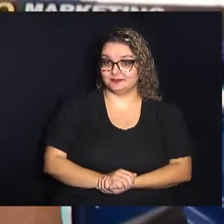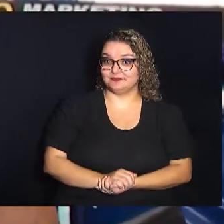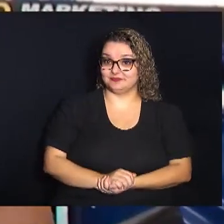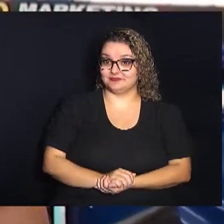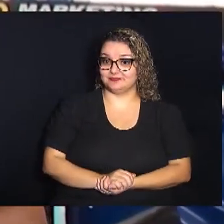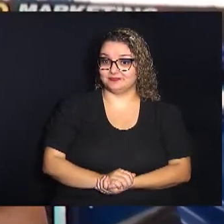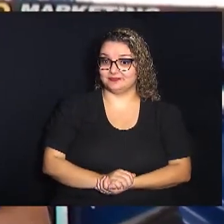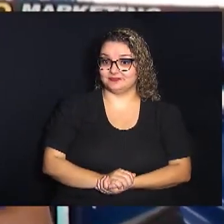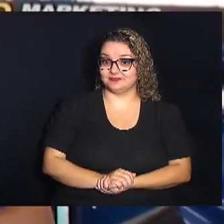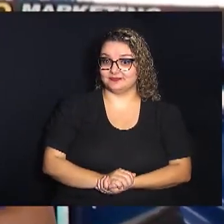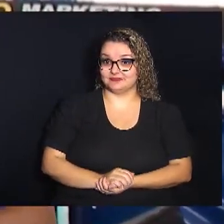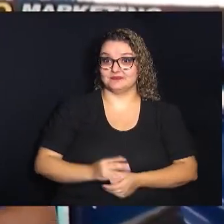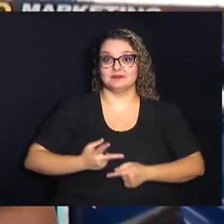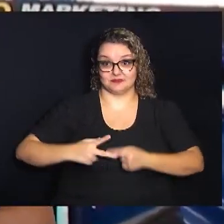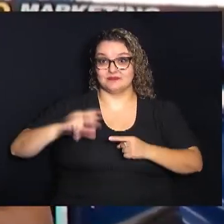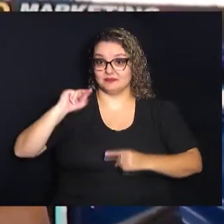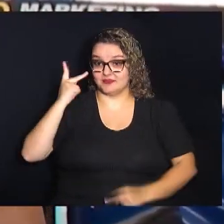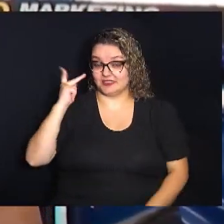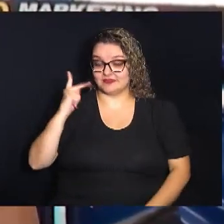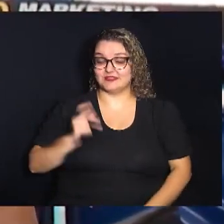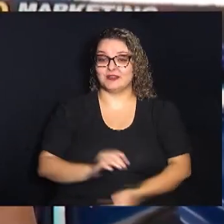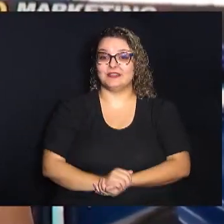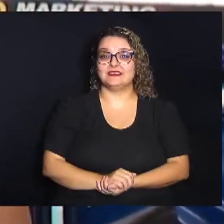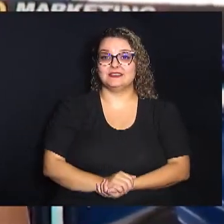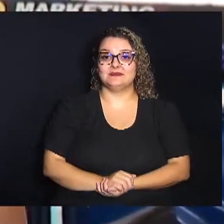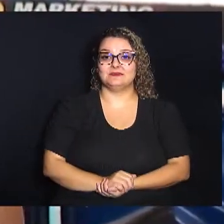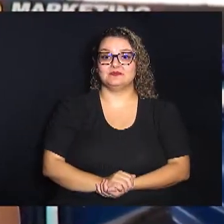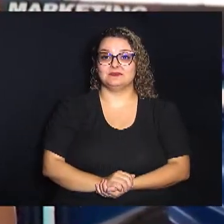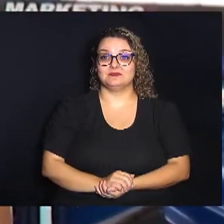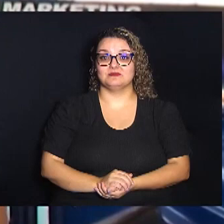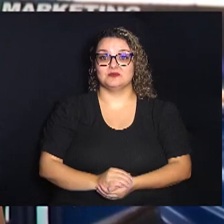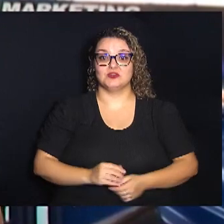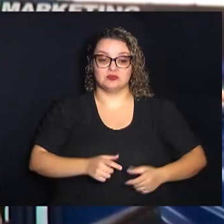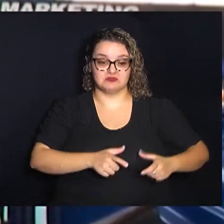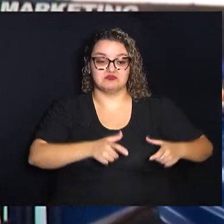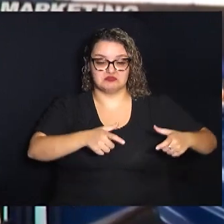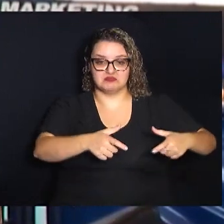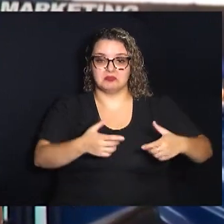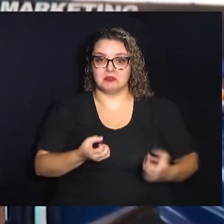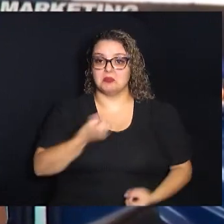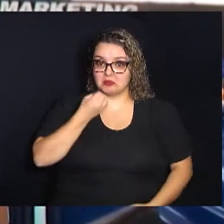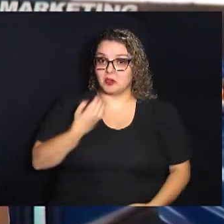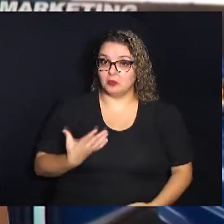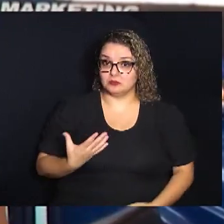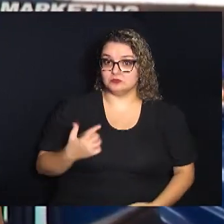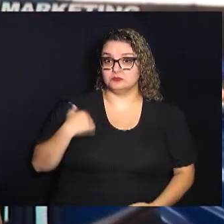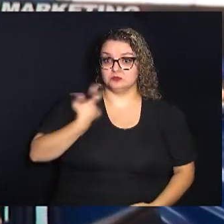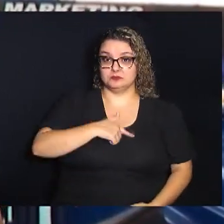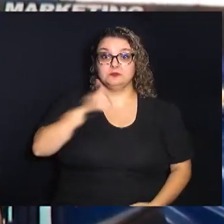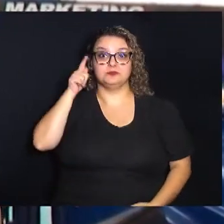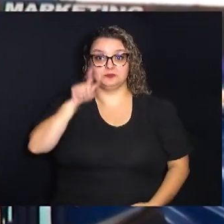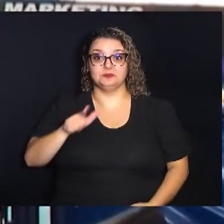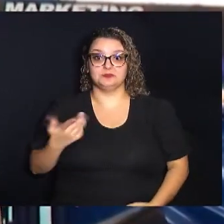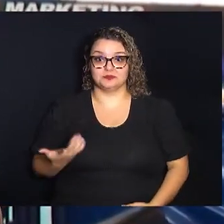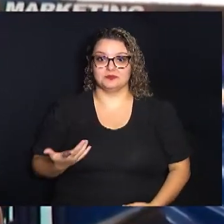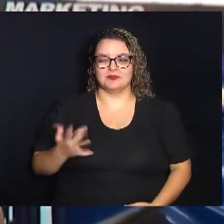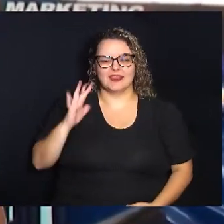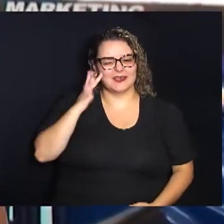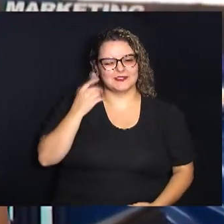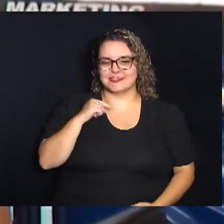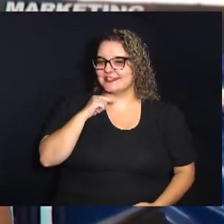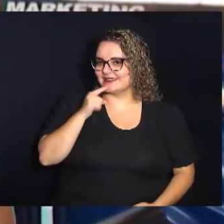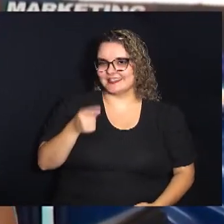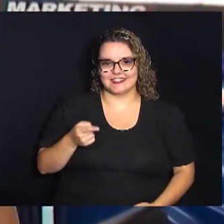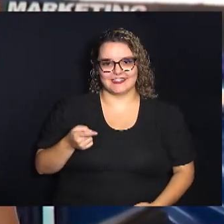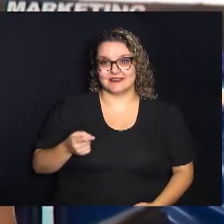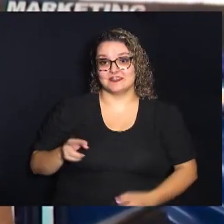uma grande vitória lá no Cruzeiro, na grande série. A gente conseguiu o que acho que ninguém esperava do vôlei